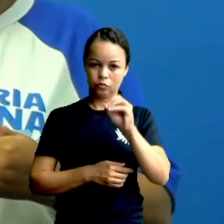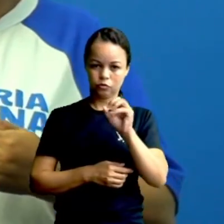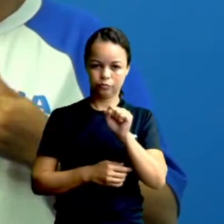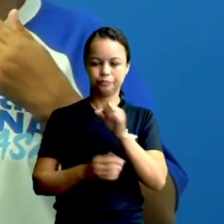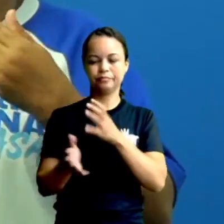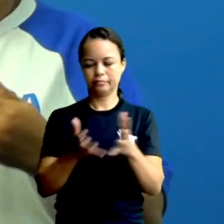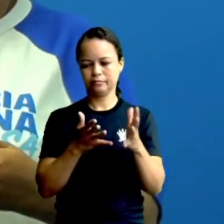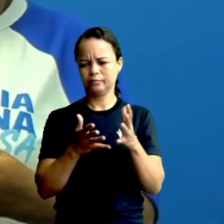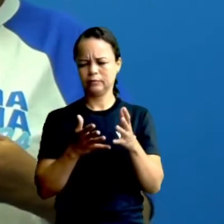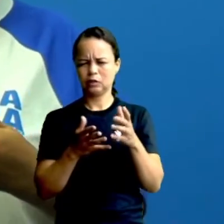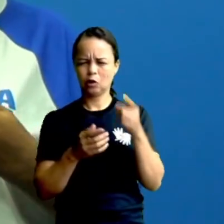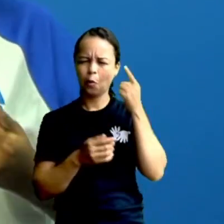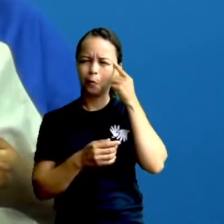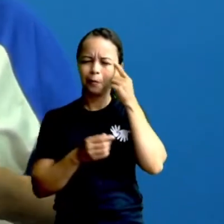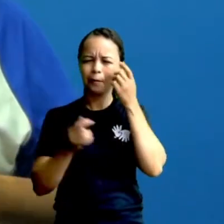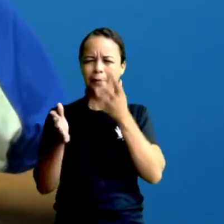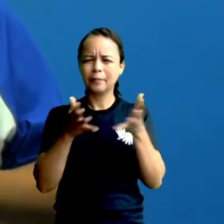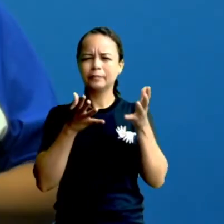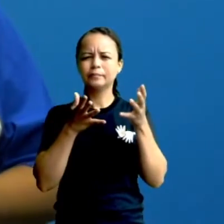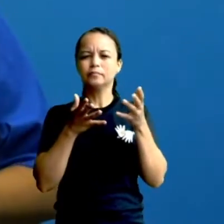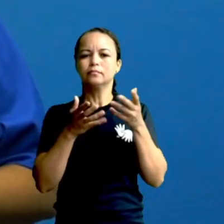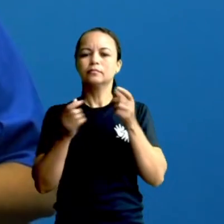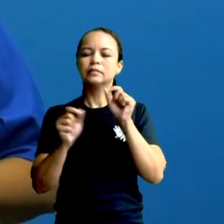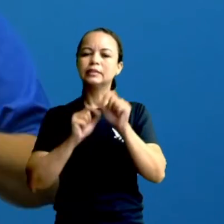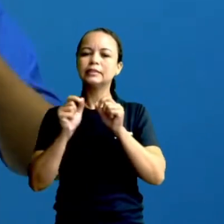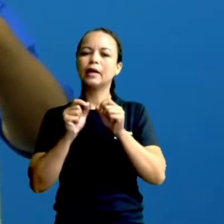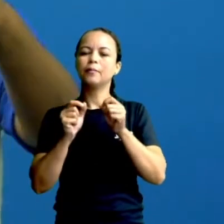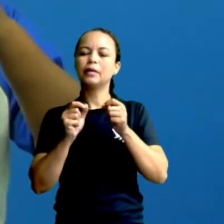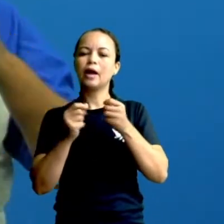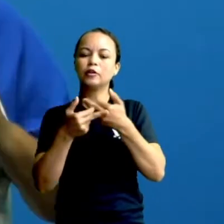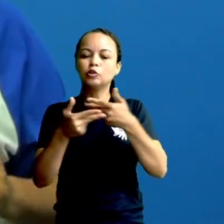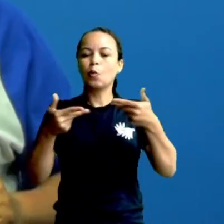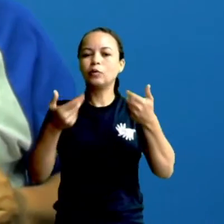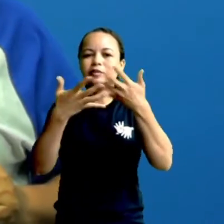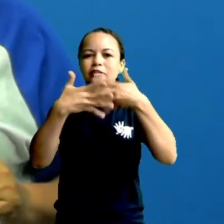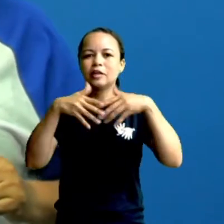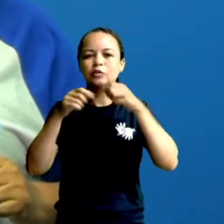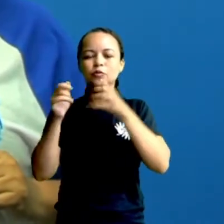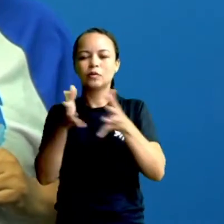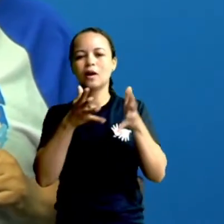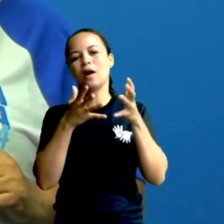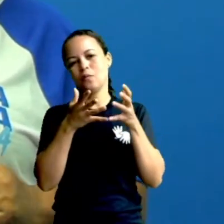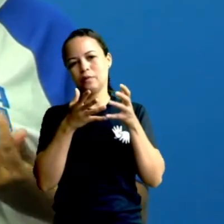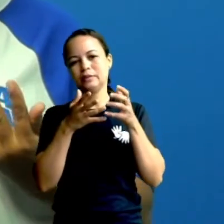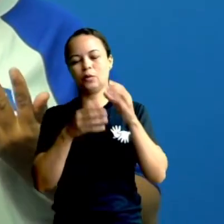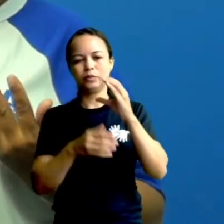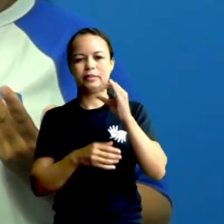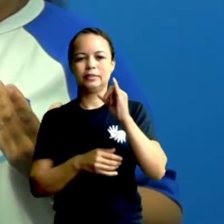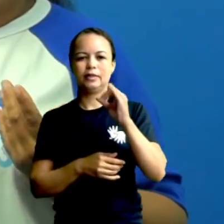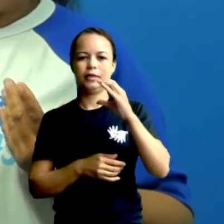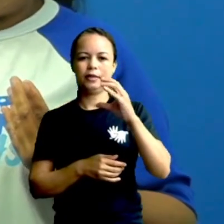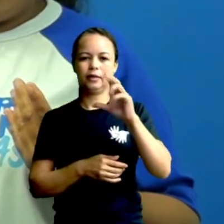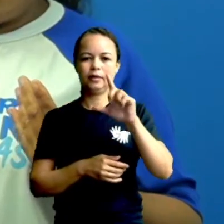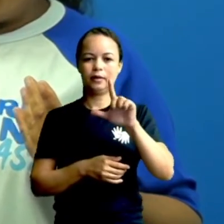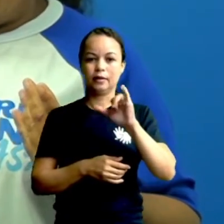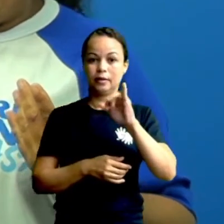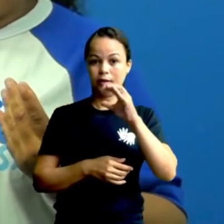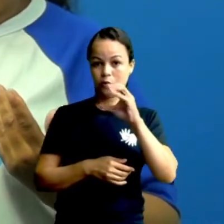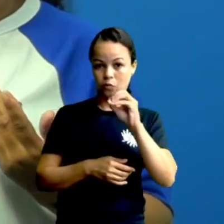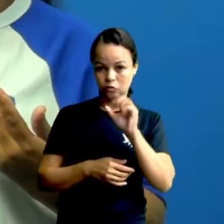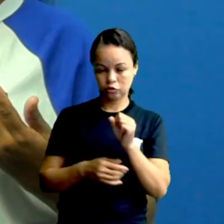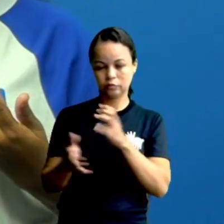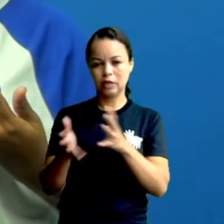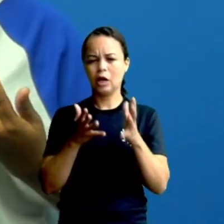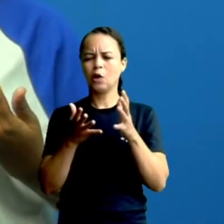as coisas, os fenômenos naturais, eles são cíclicos. Lembram do ciclo da água, né? Quando a água